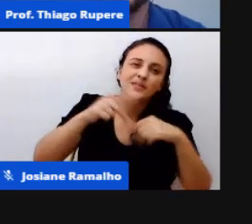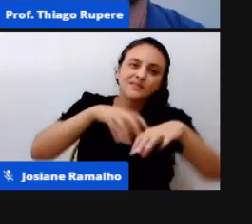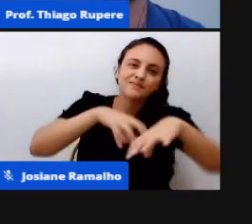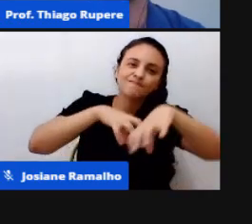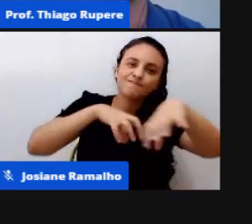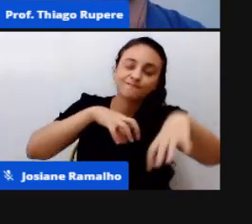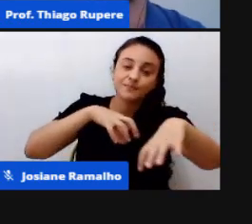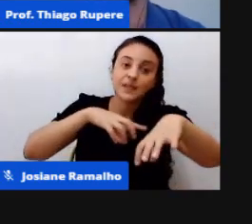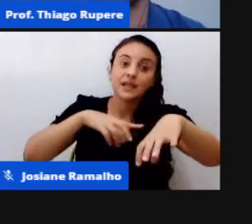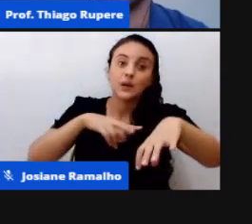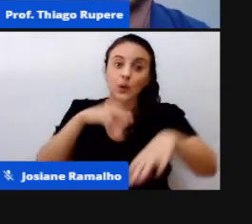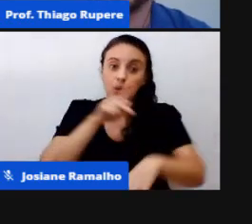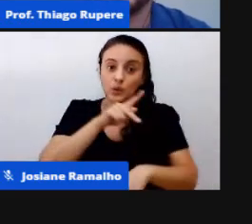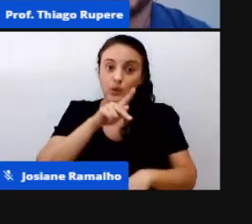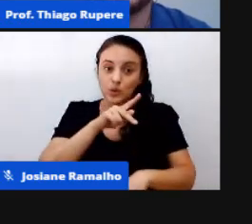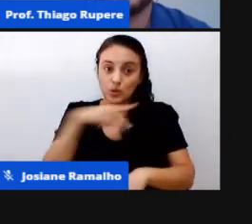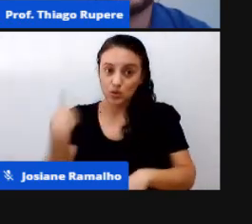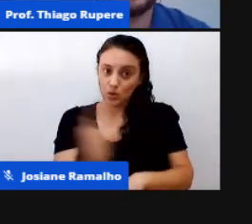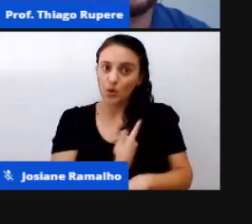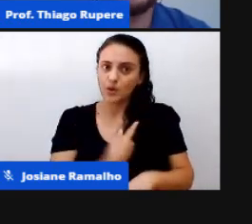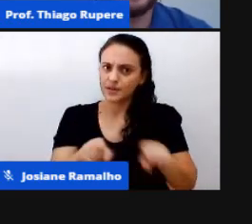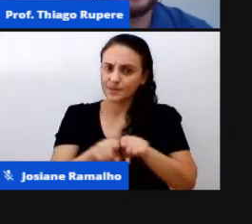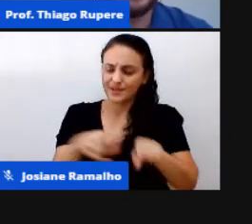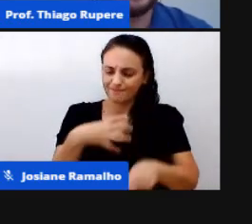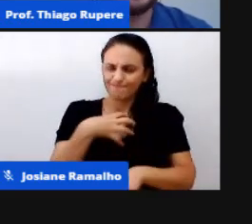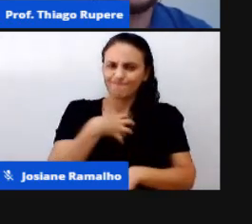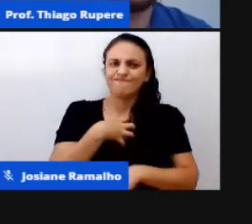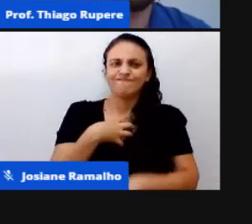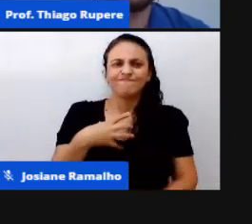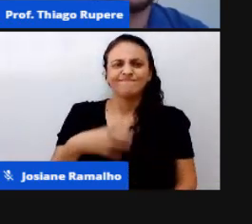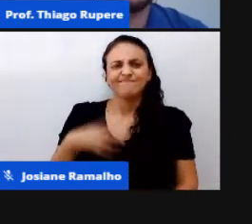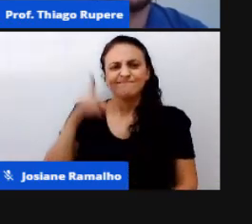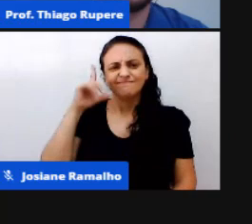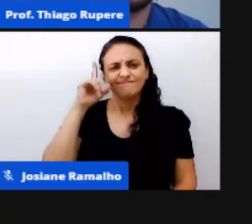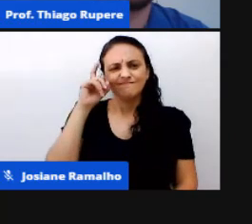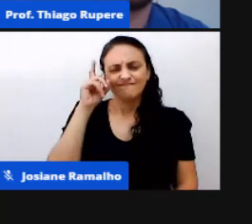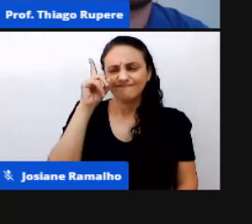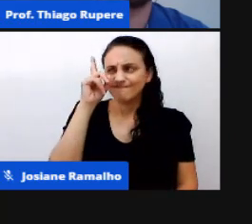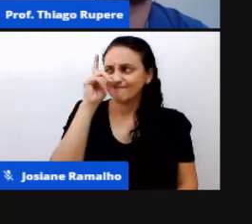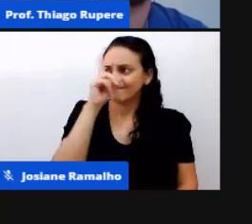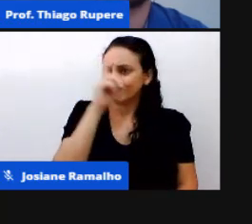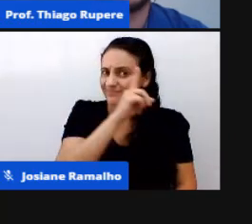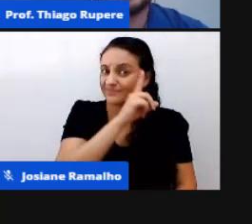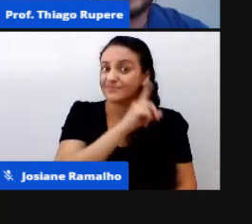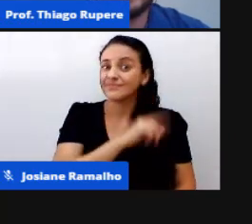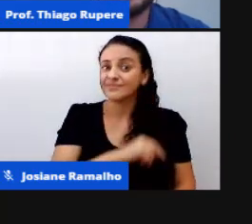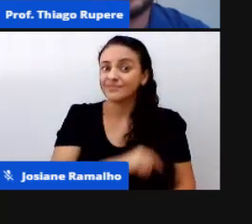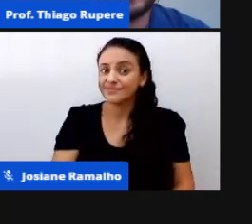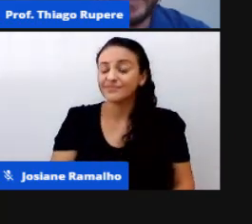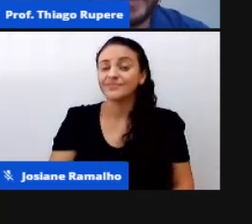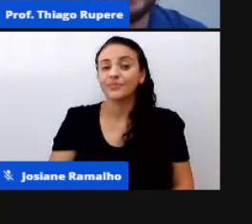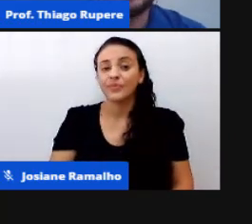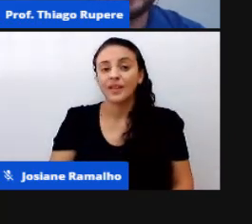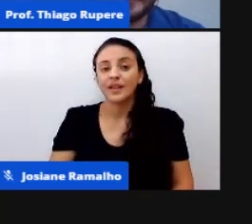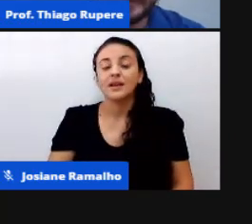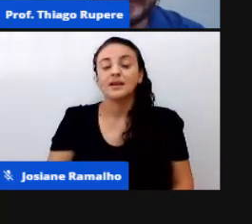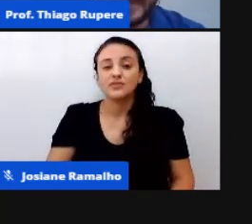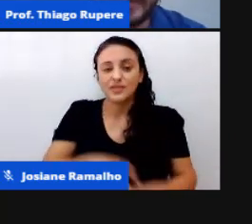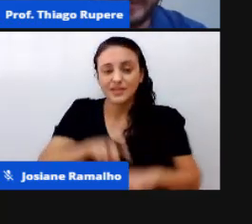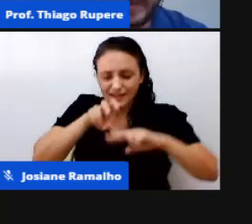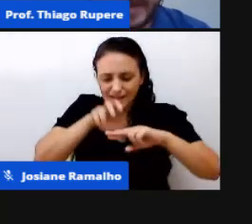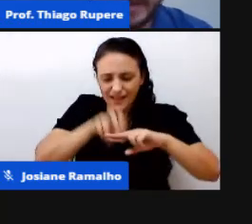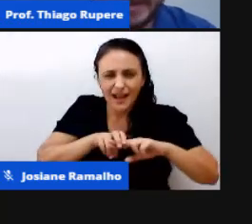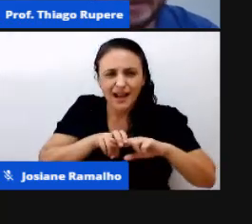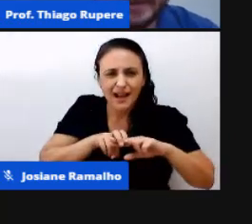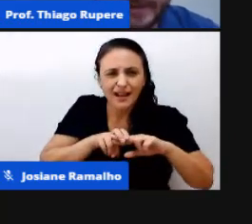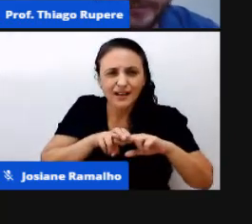nós temos uma certa dificuldade, nós temos que ter aquela disciplina de sentar,